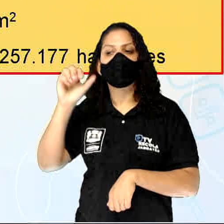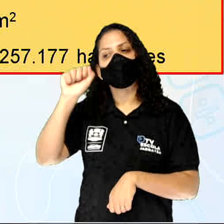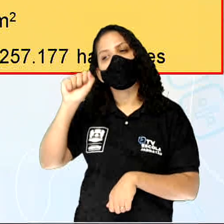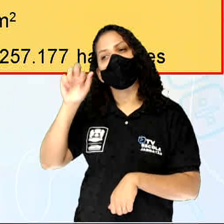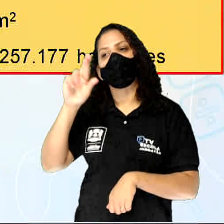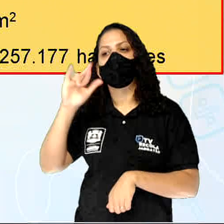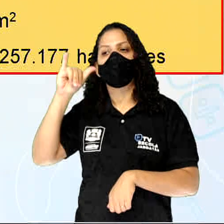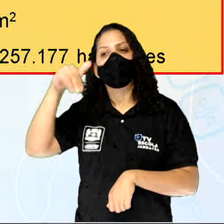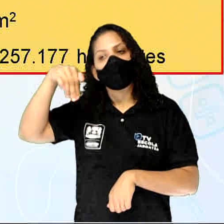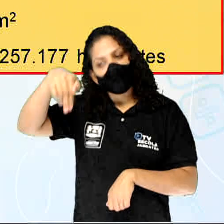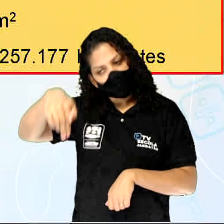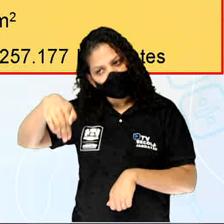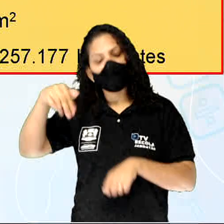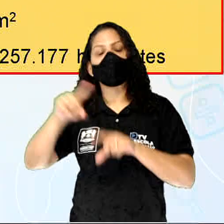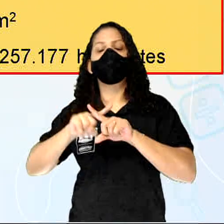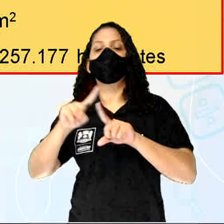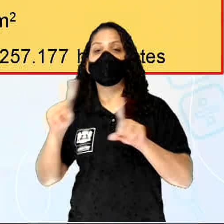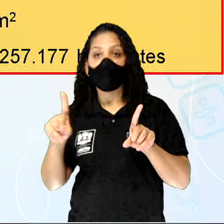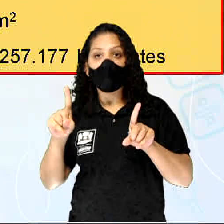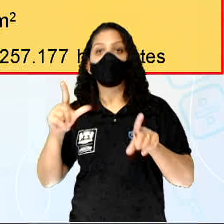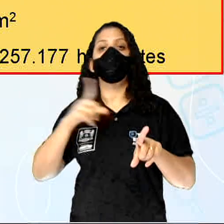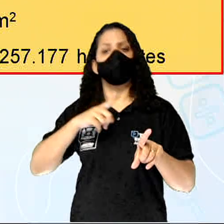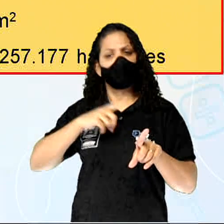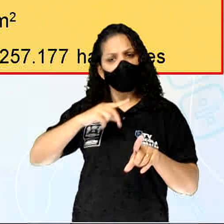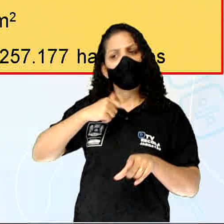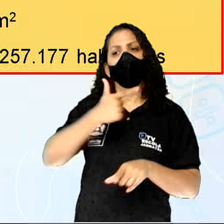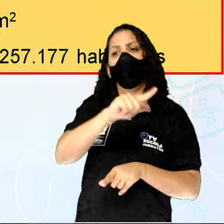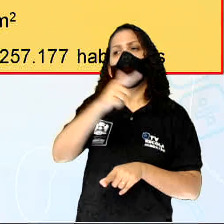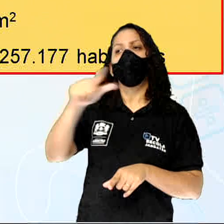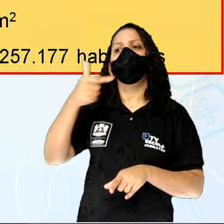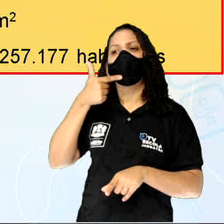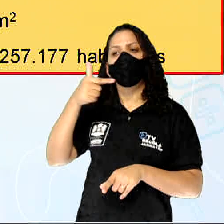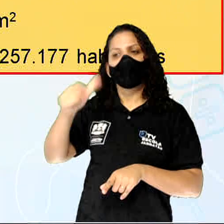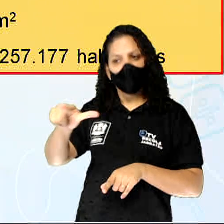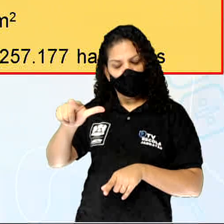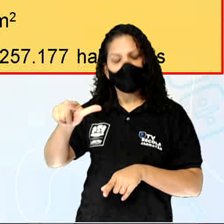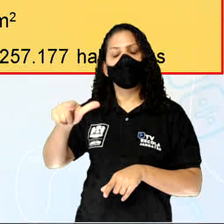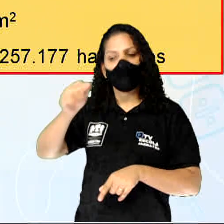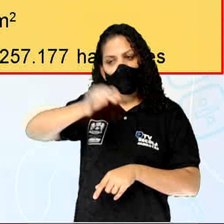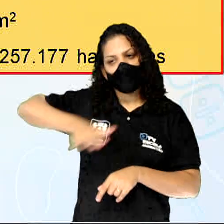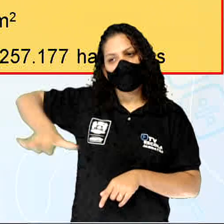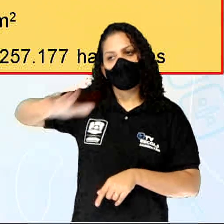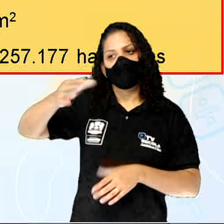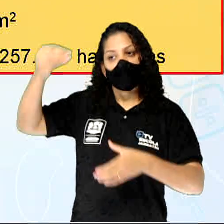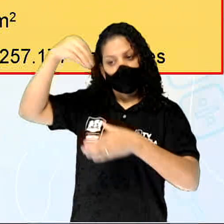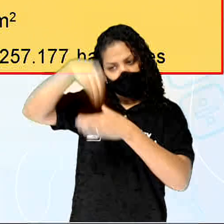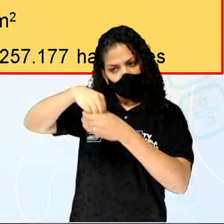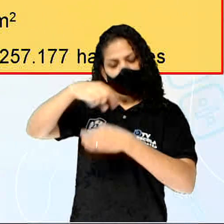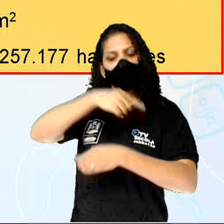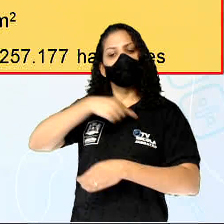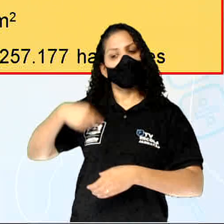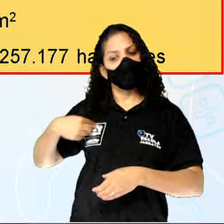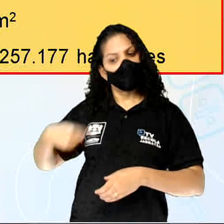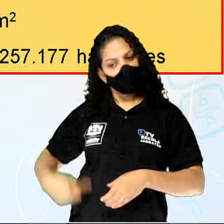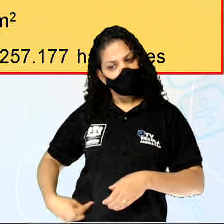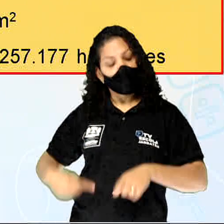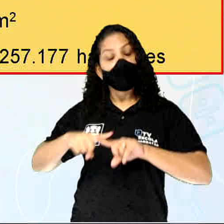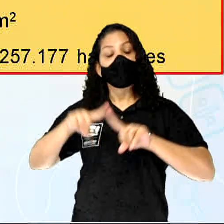outros idiomas que são falados na China, mas em maior quantidade, quase